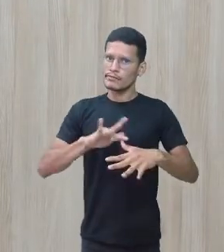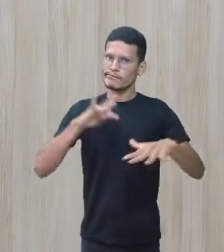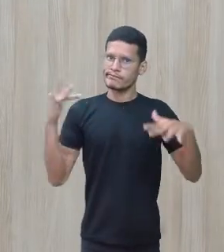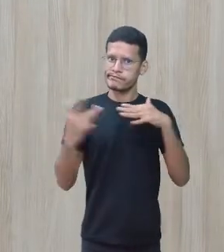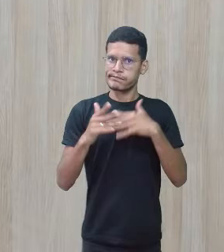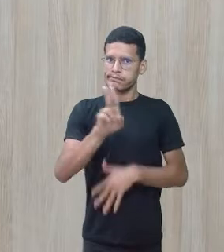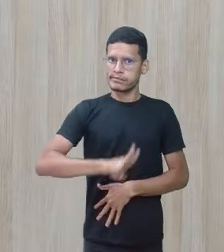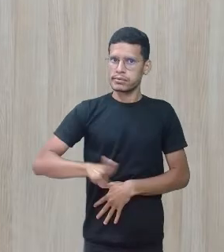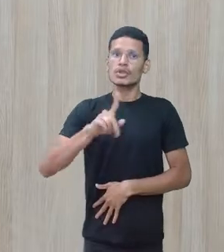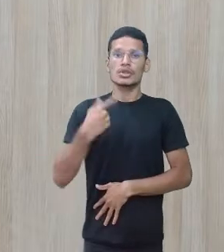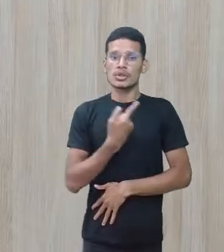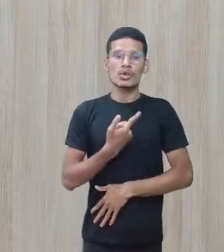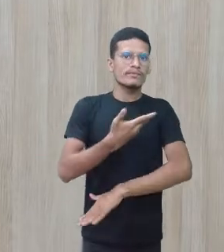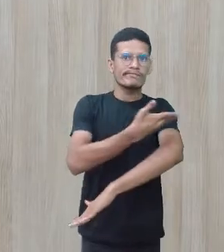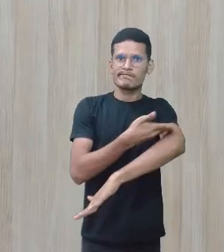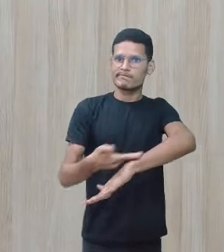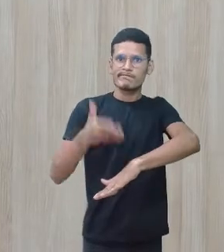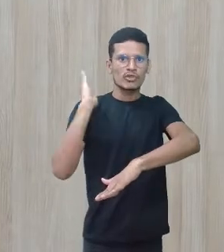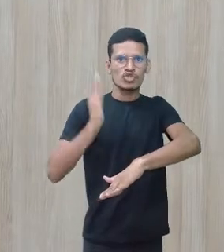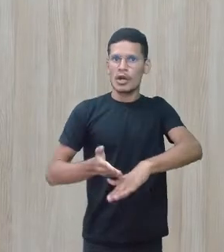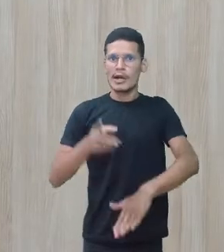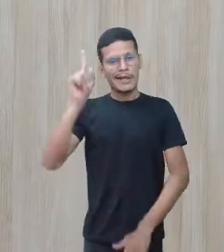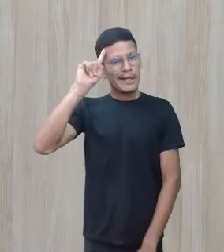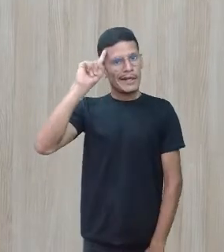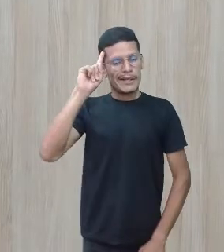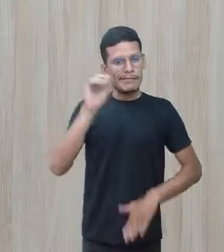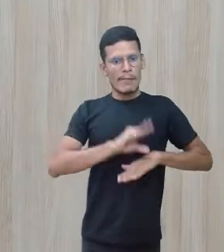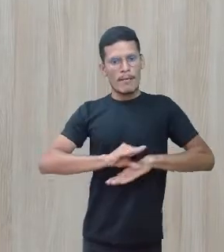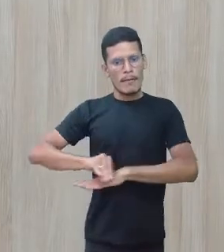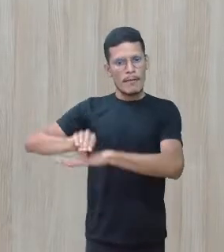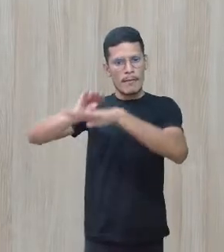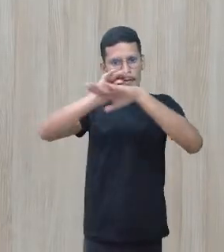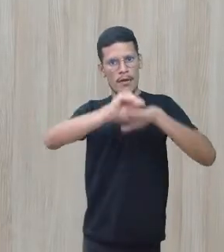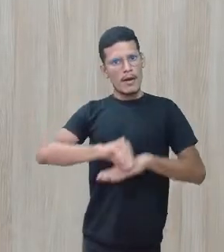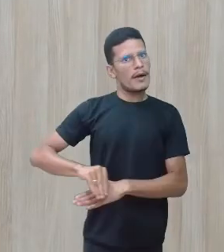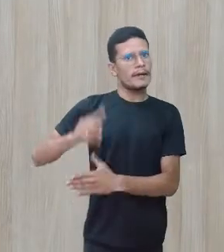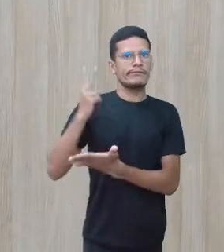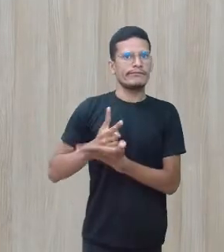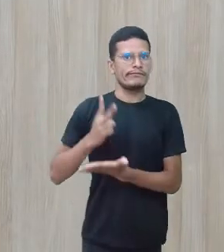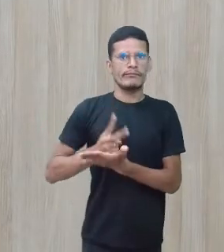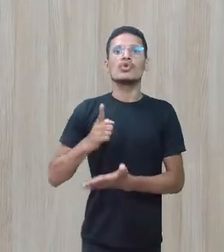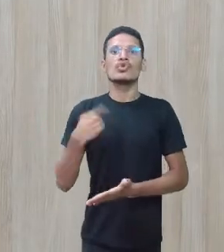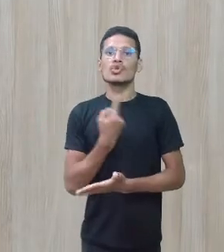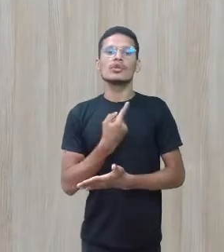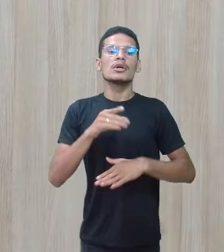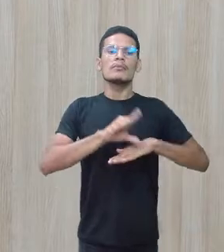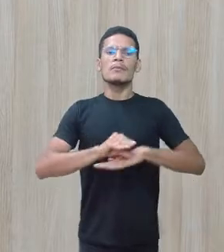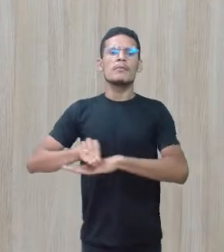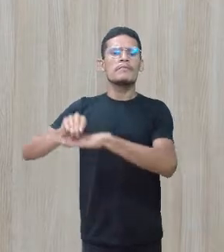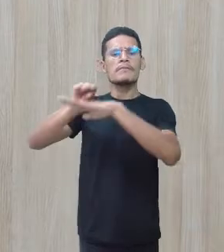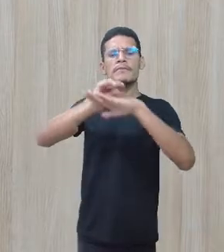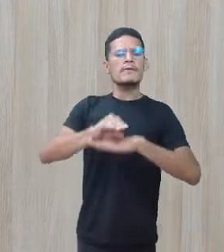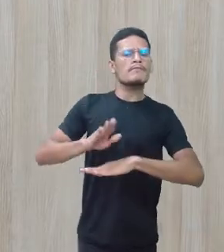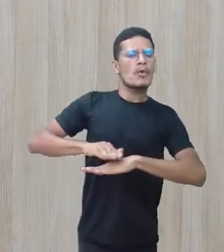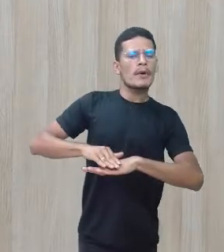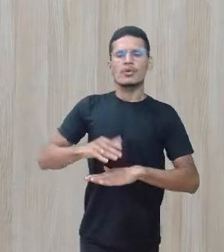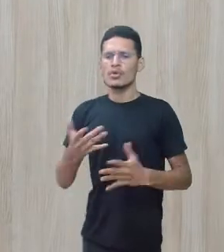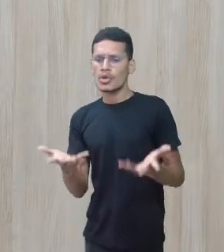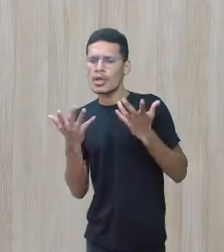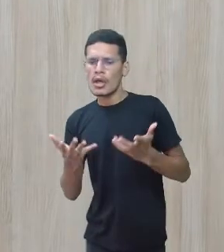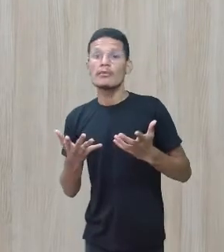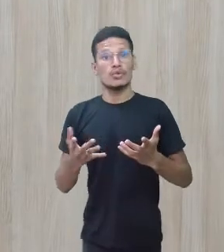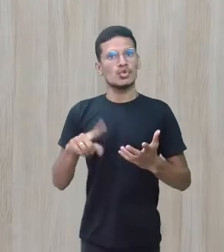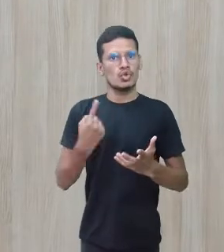gente tem esse hábito quase que corriqueiramente, né? Diariamente, a gente faz registro de alguma situação,